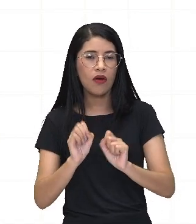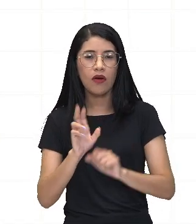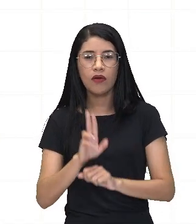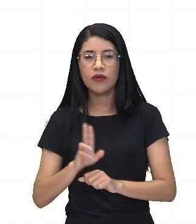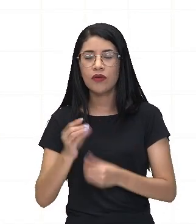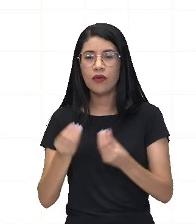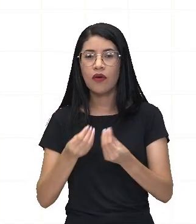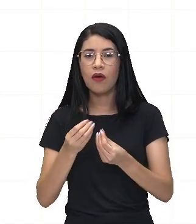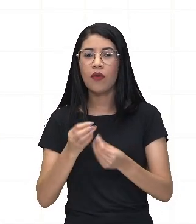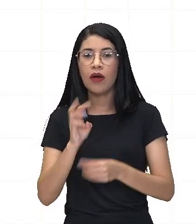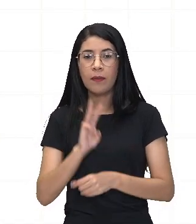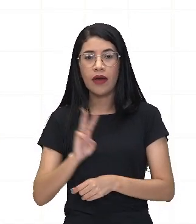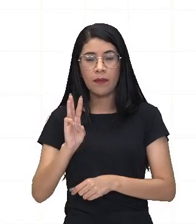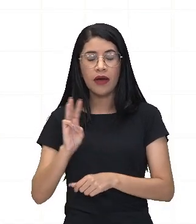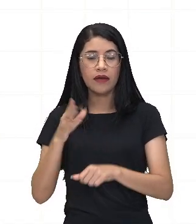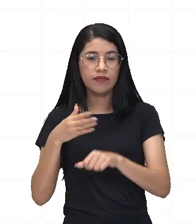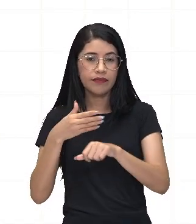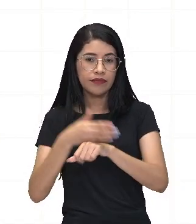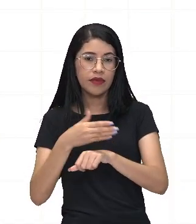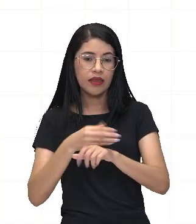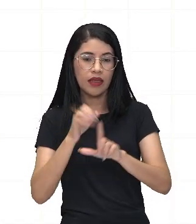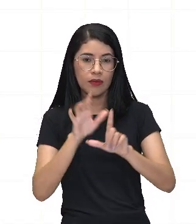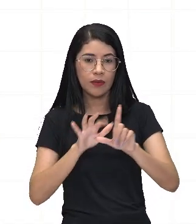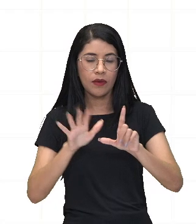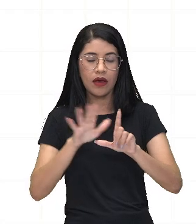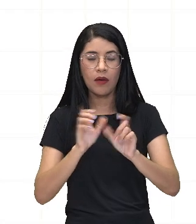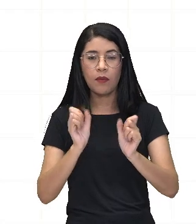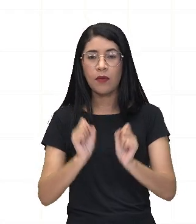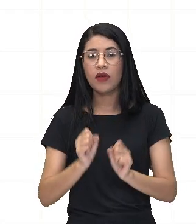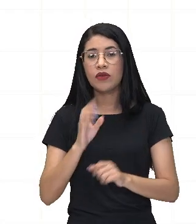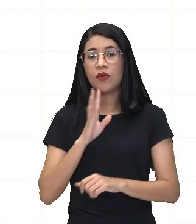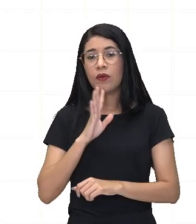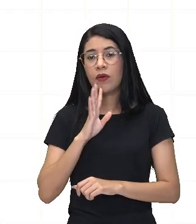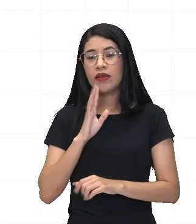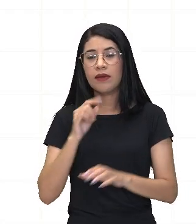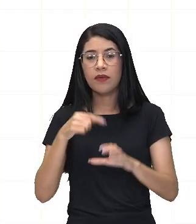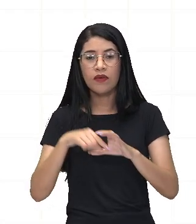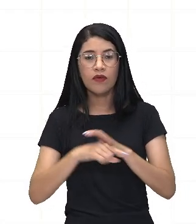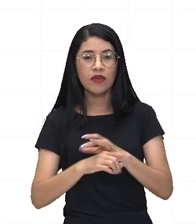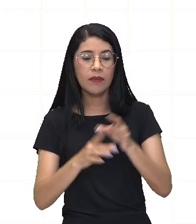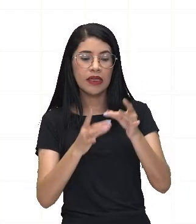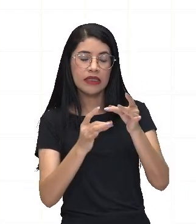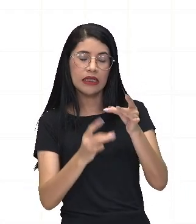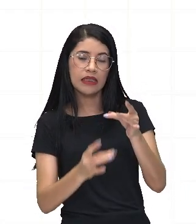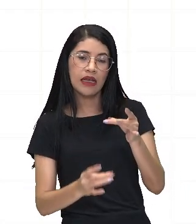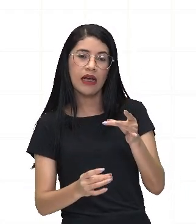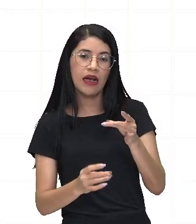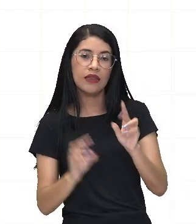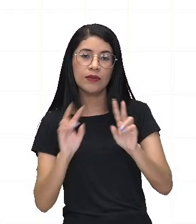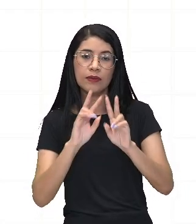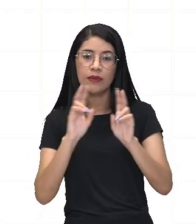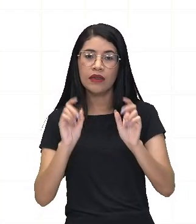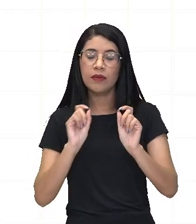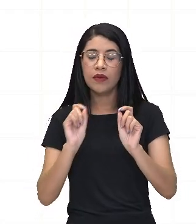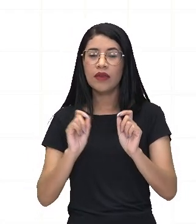acessando esse QR Code, né? Para que você possa conhecer um pouco mais sobre